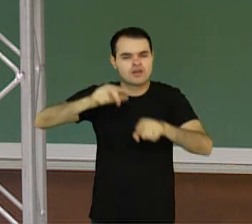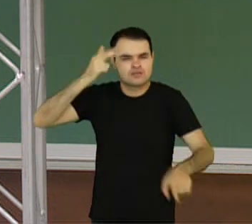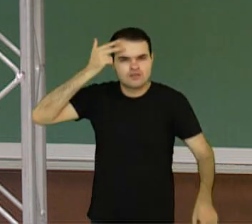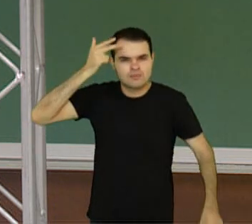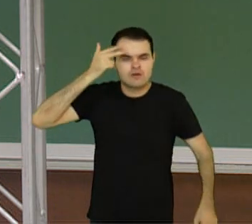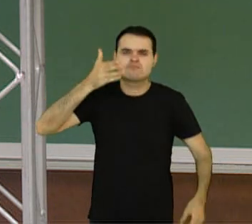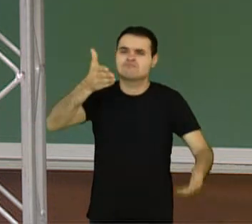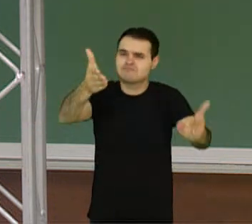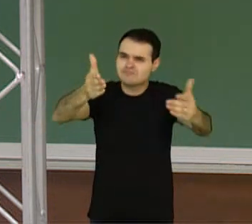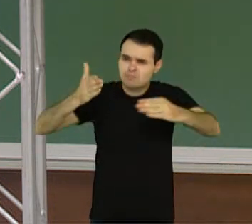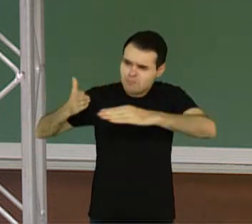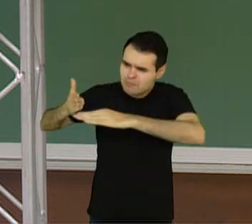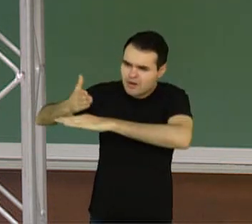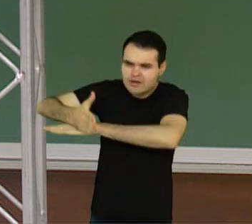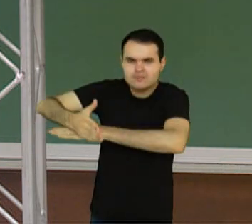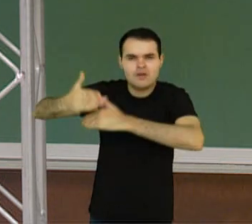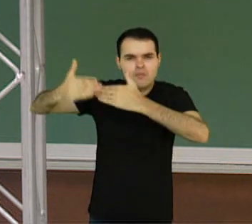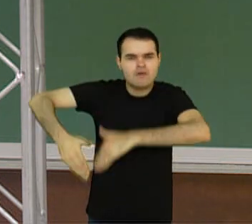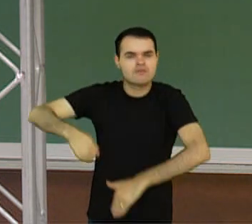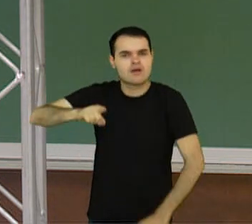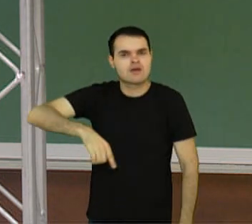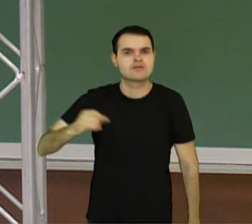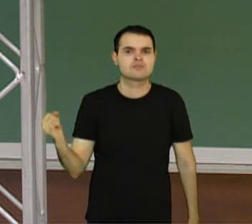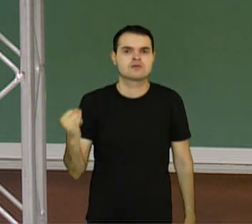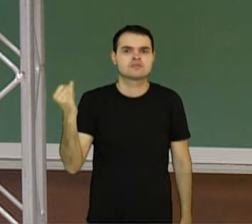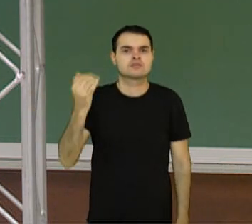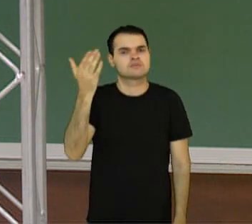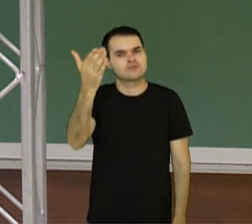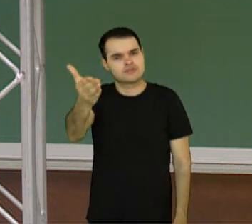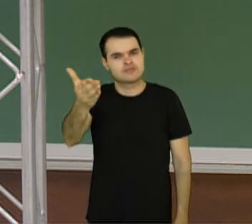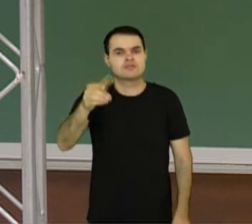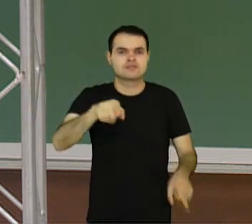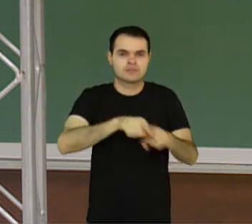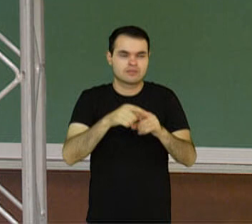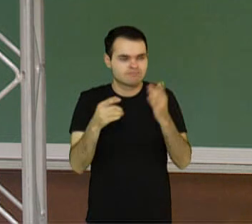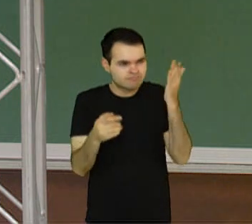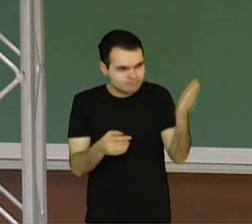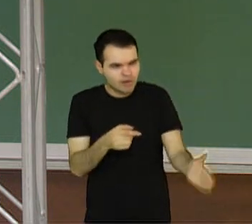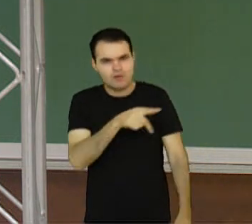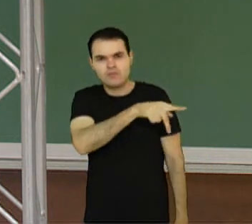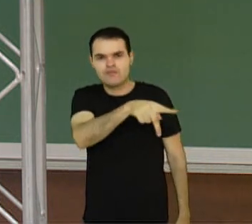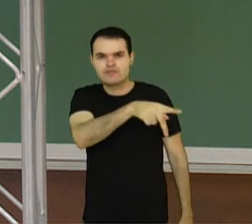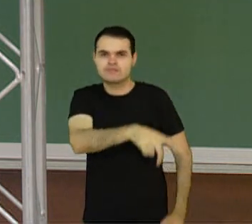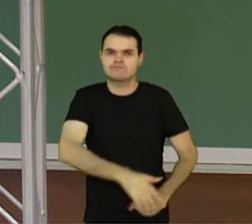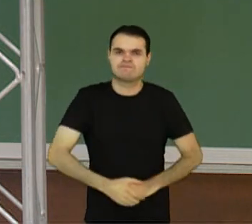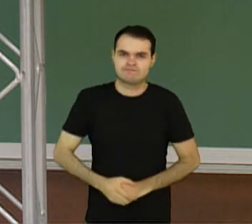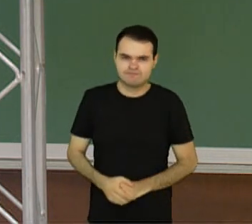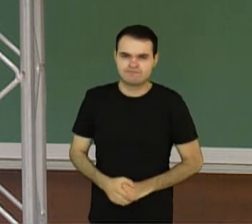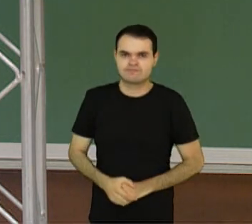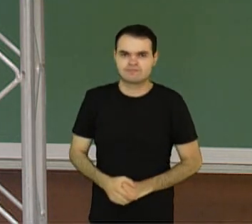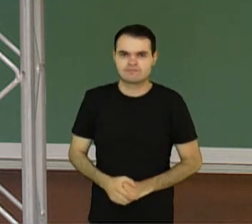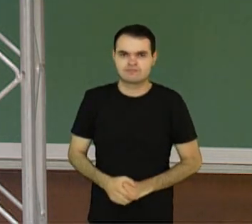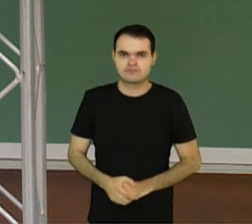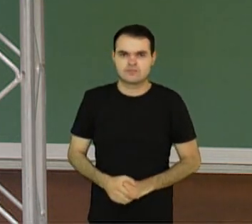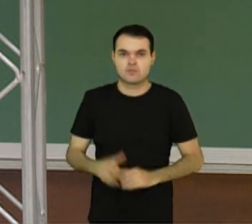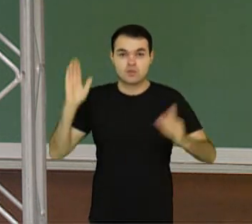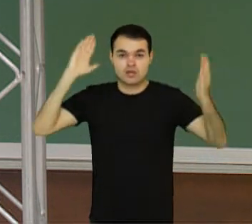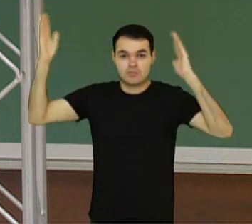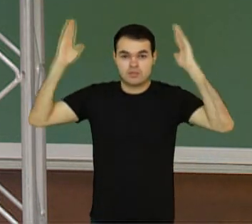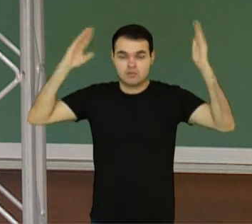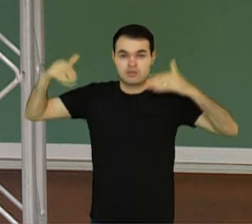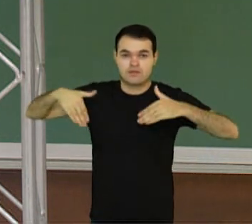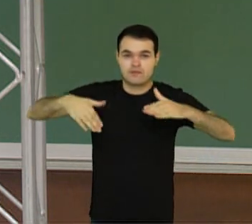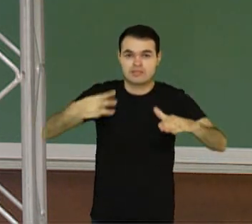dessas provas, é importante para você e para o professor, ok? Um caminhão pode levar